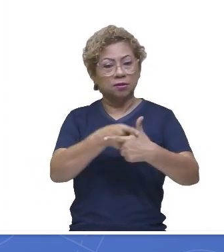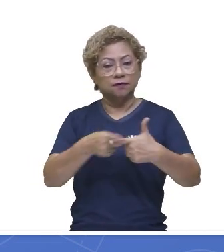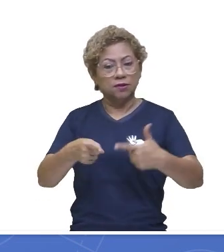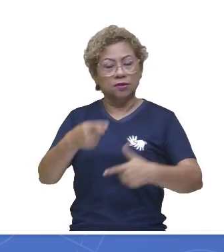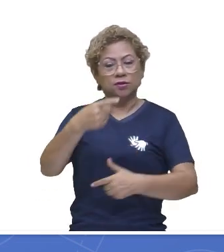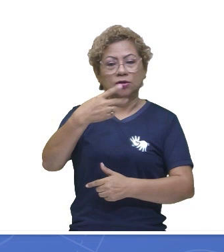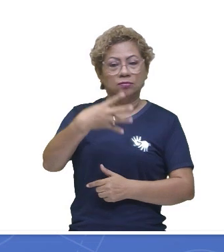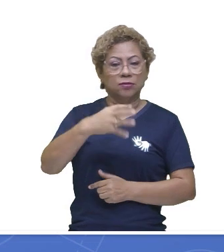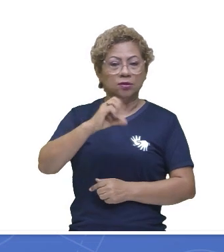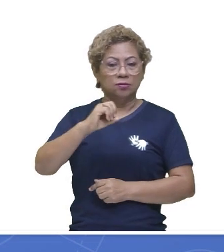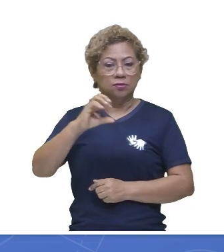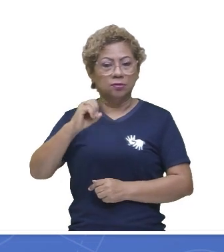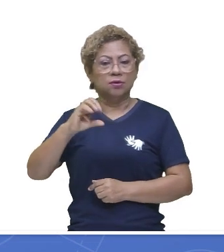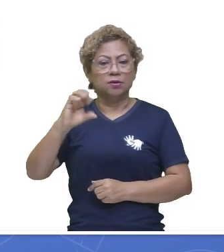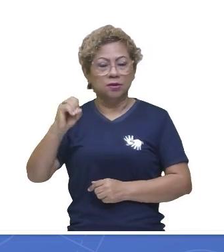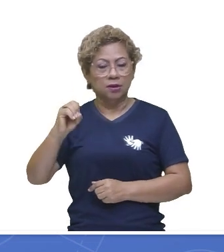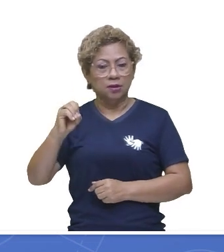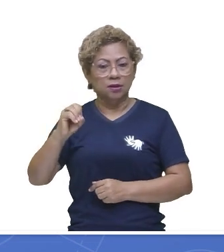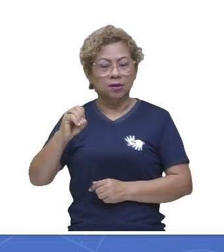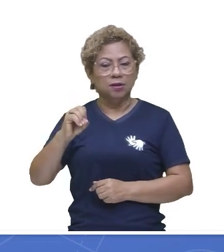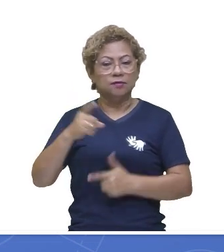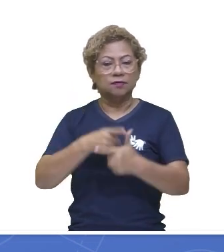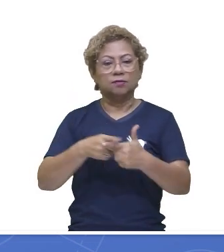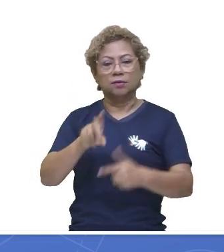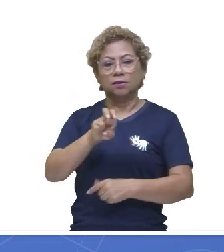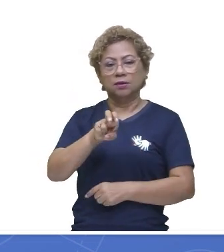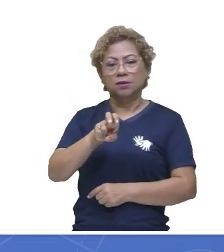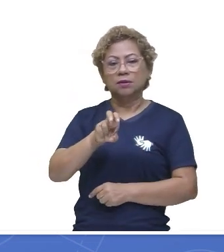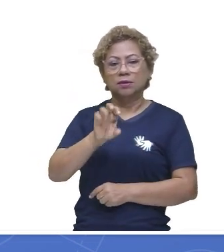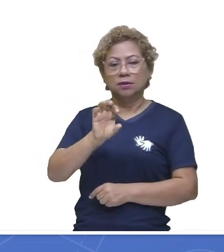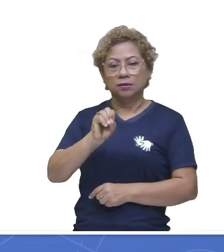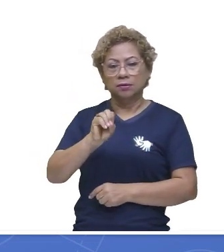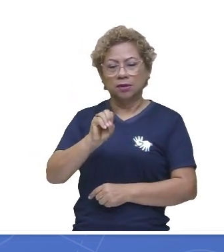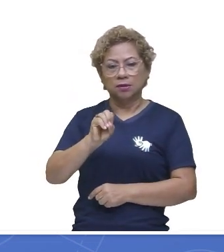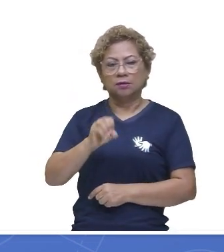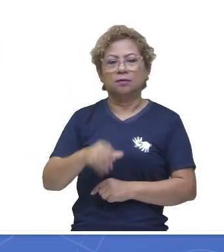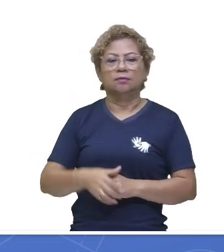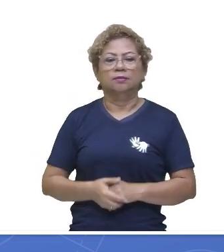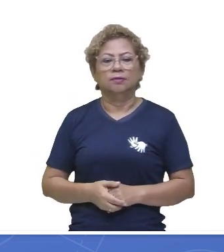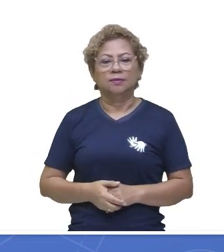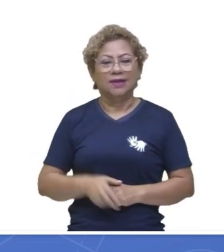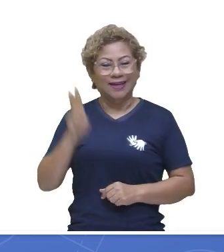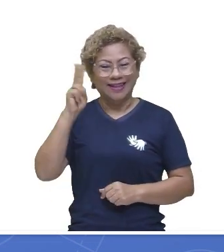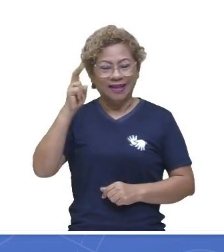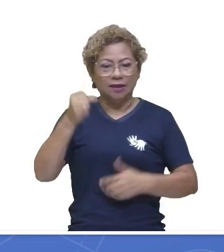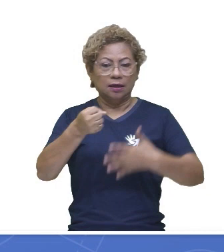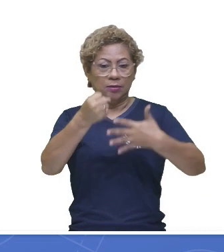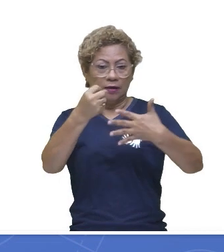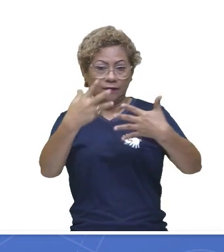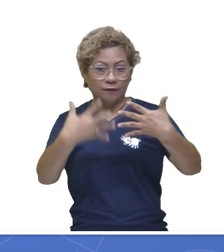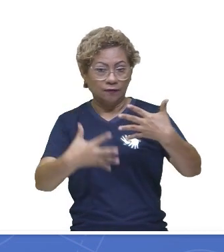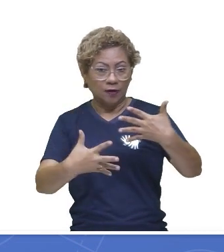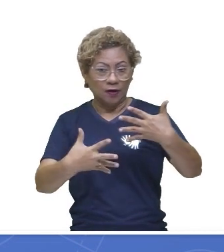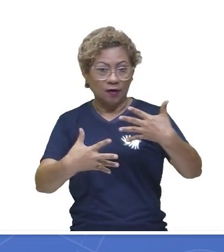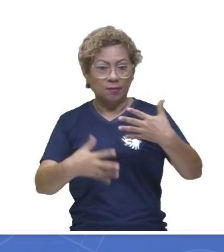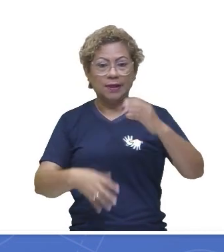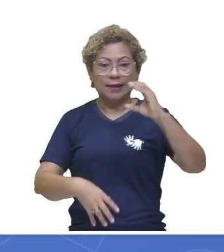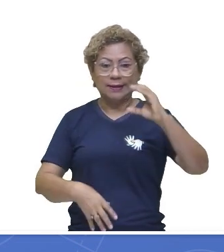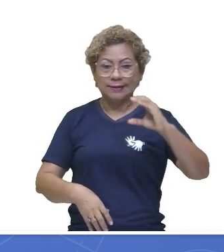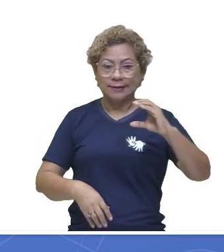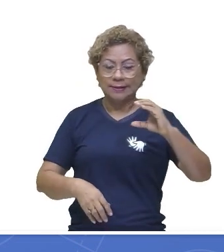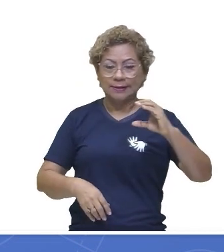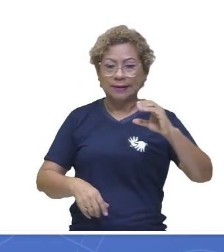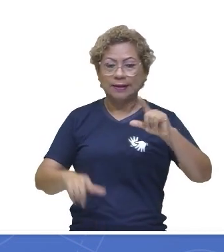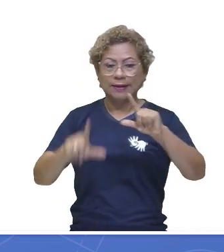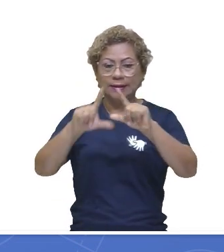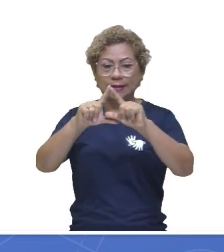50. Lembrando que a capacidade térmica é quantidade de calor dividido por variação da temperatura.